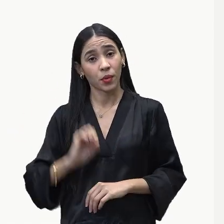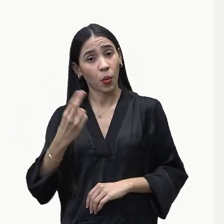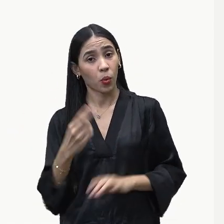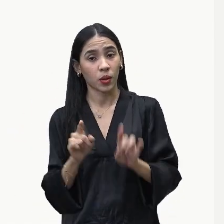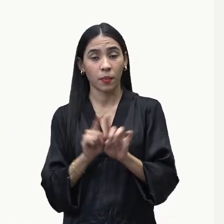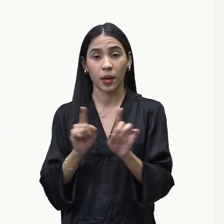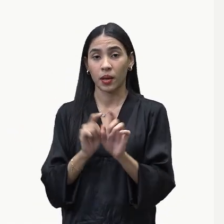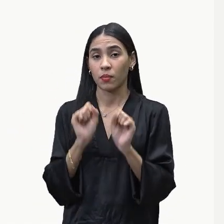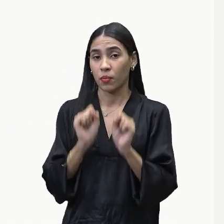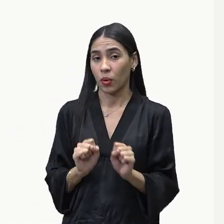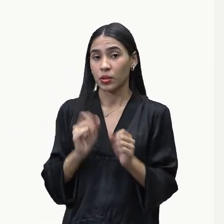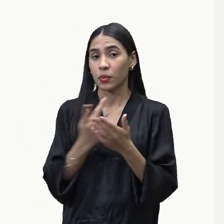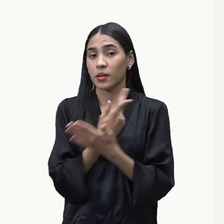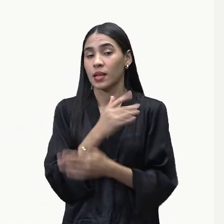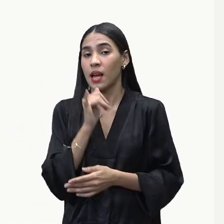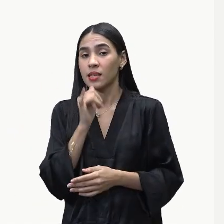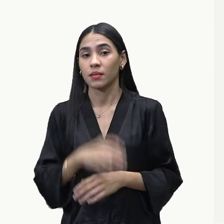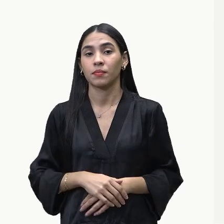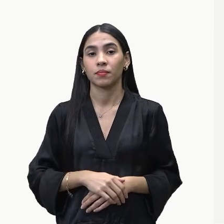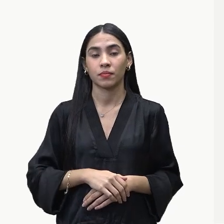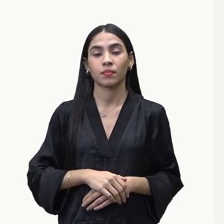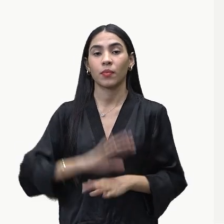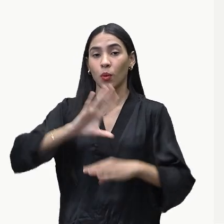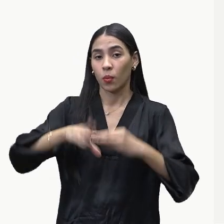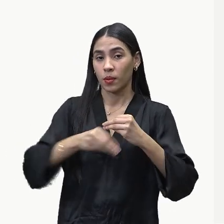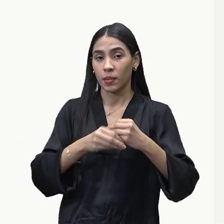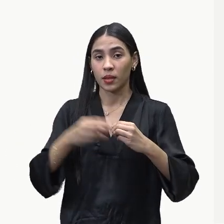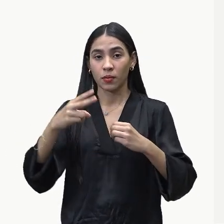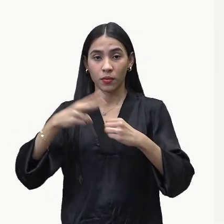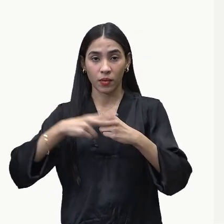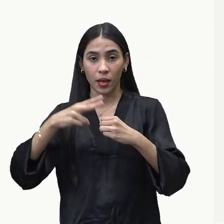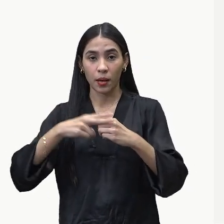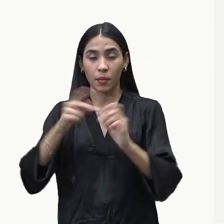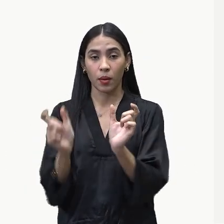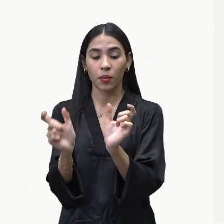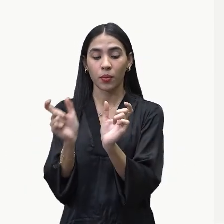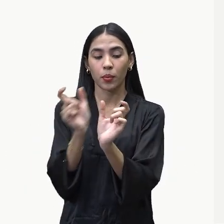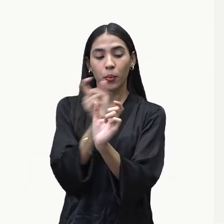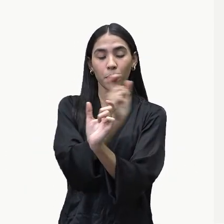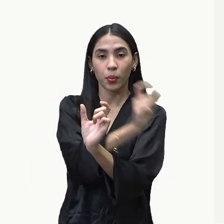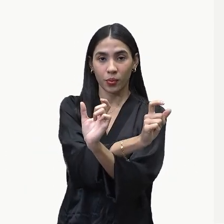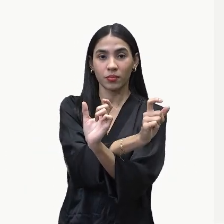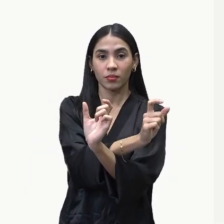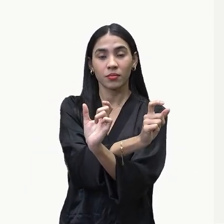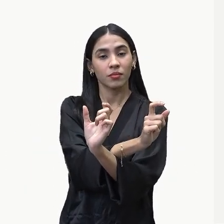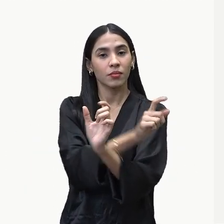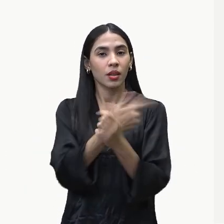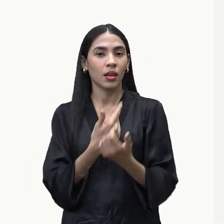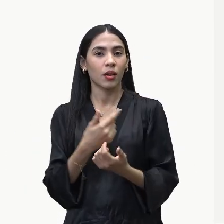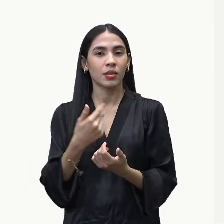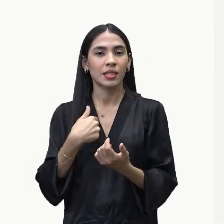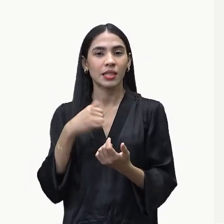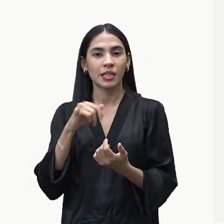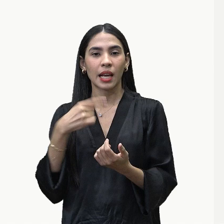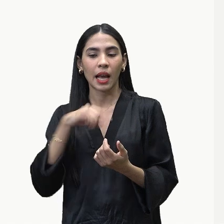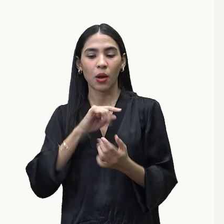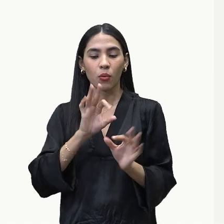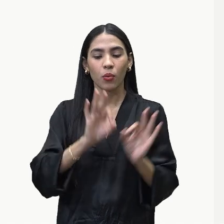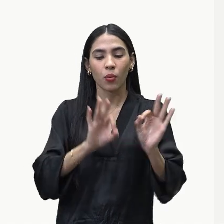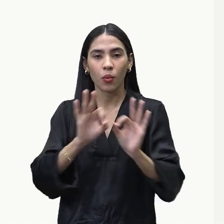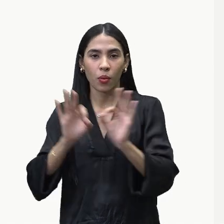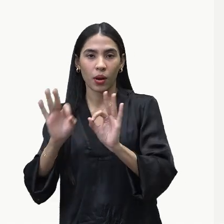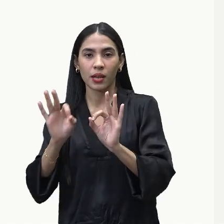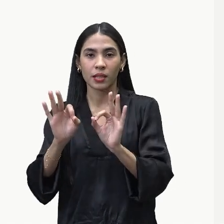repente, eu posso pegar o complemento verbal e levar para o início da oração. Toda vez que eu mexo nessa estrutura,